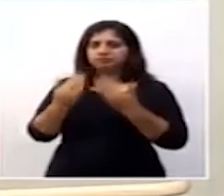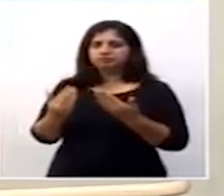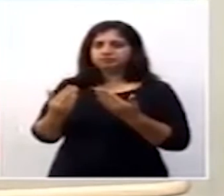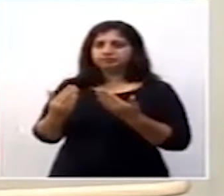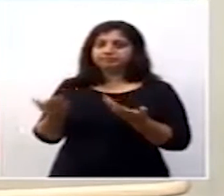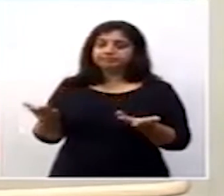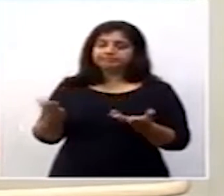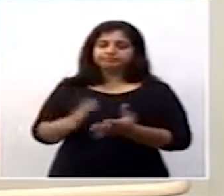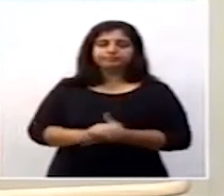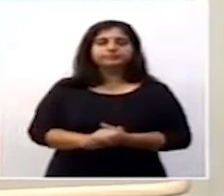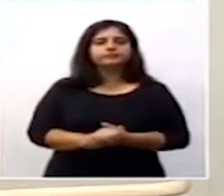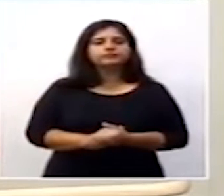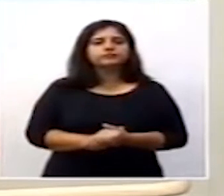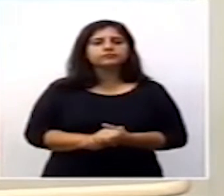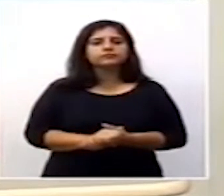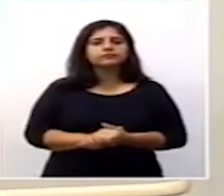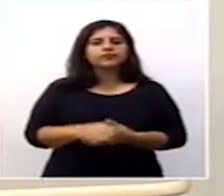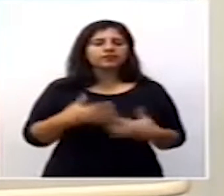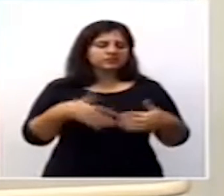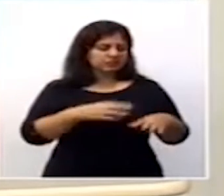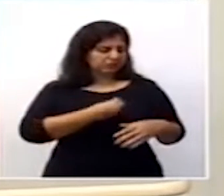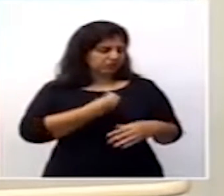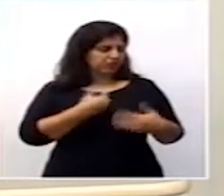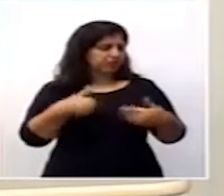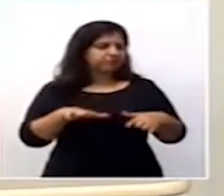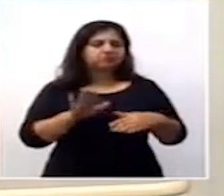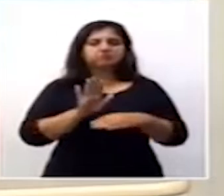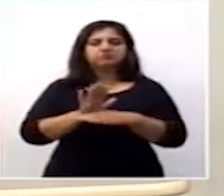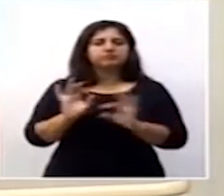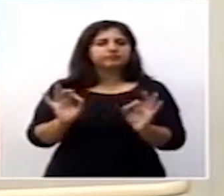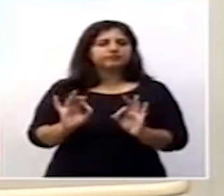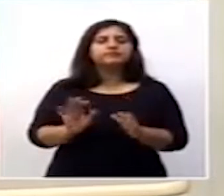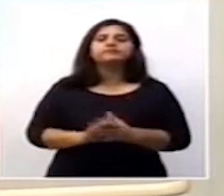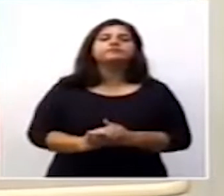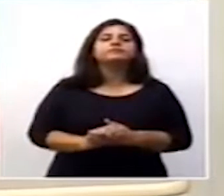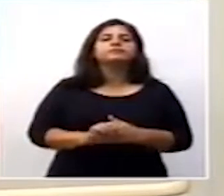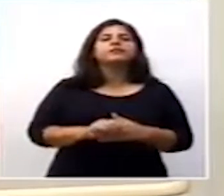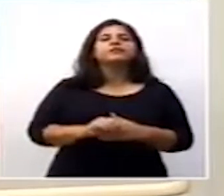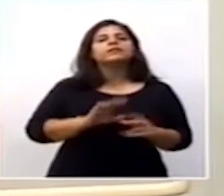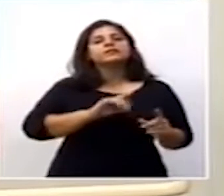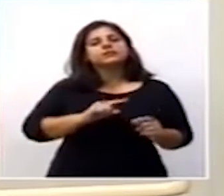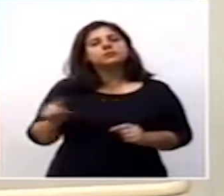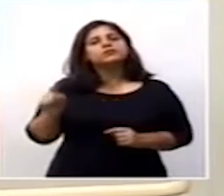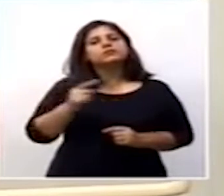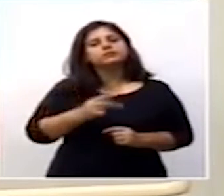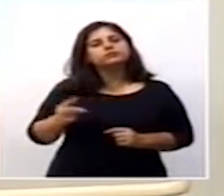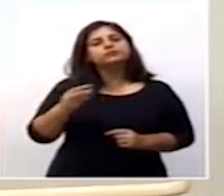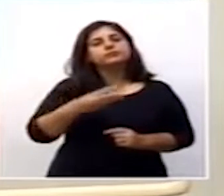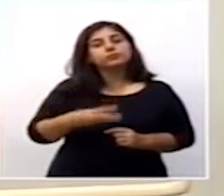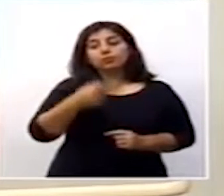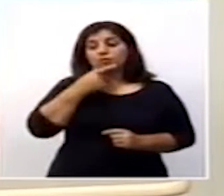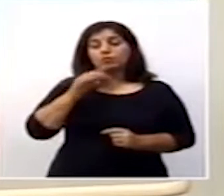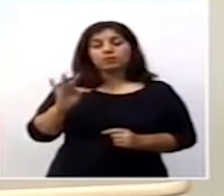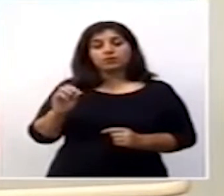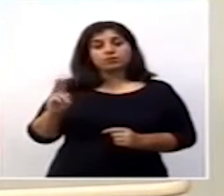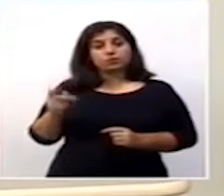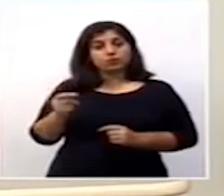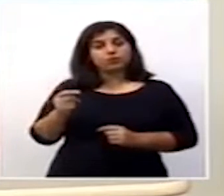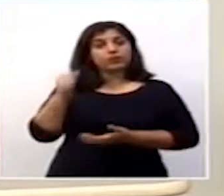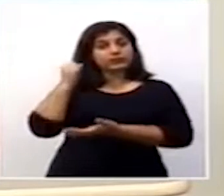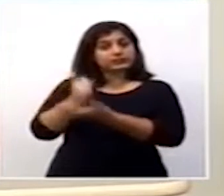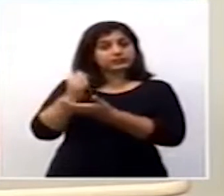Dalma, né? Deixava ele morando lá, mas ele não ajudava em nada. Toda semana o Tonho saía para caçar. E